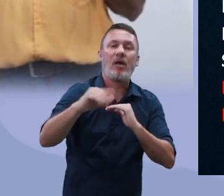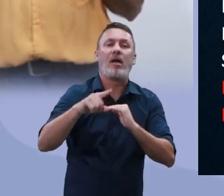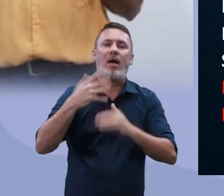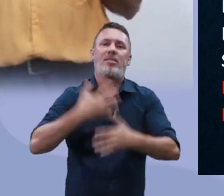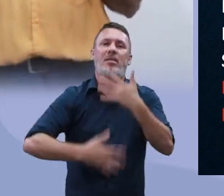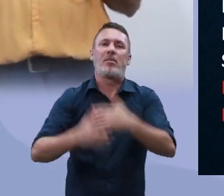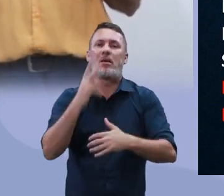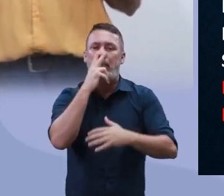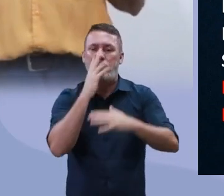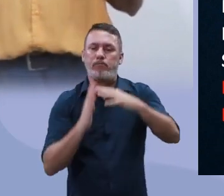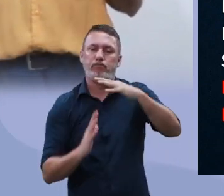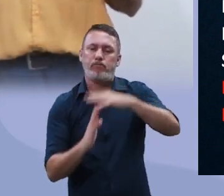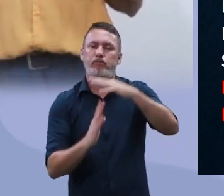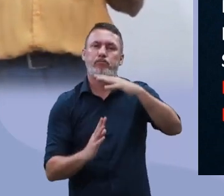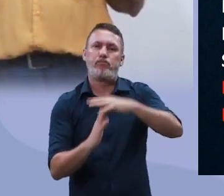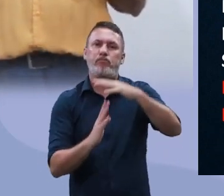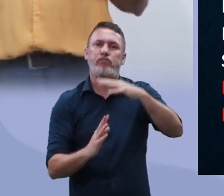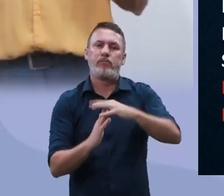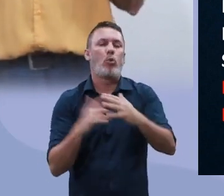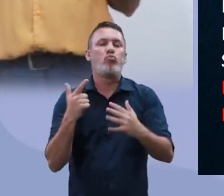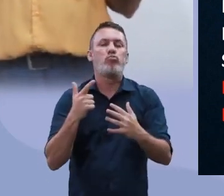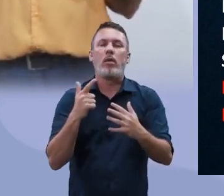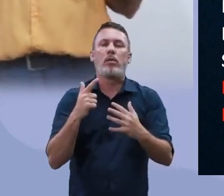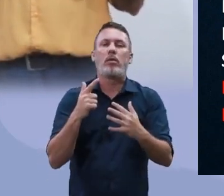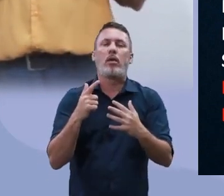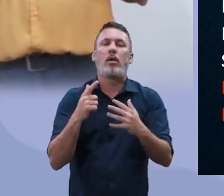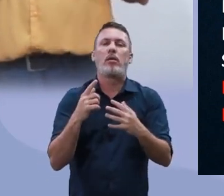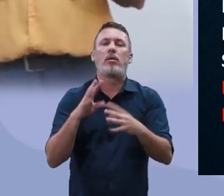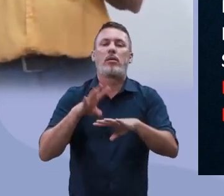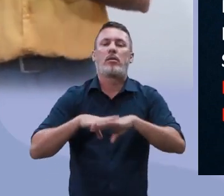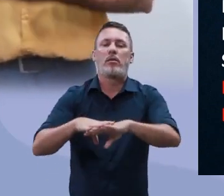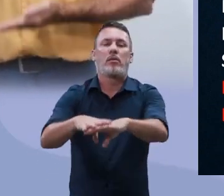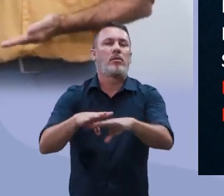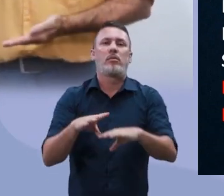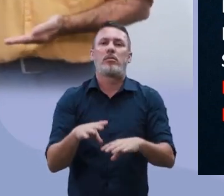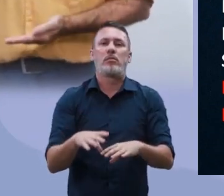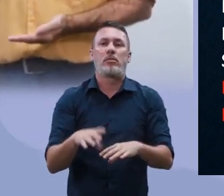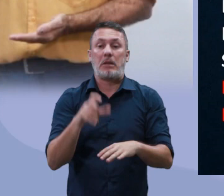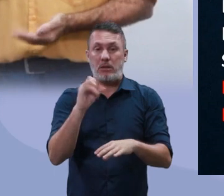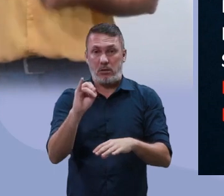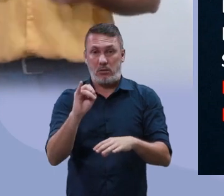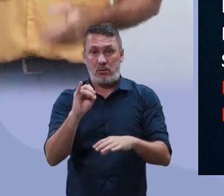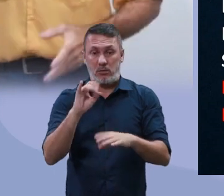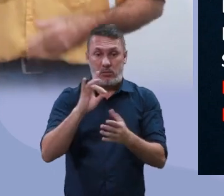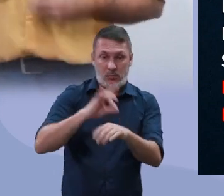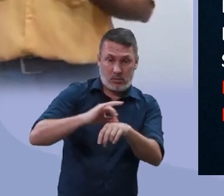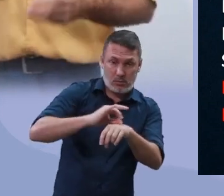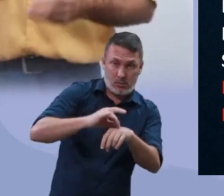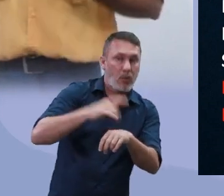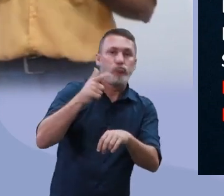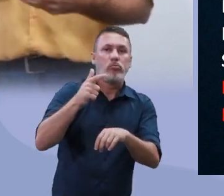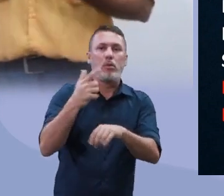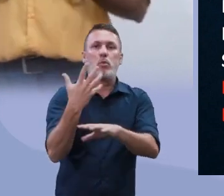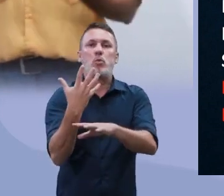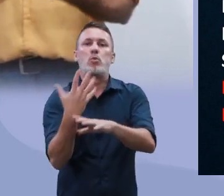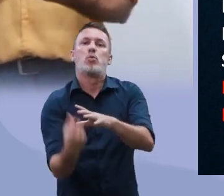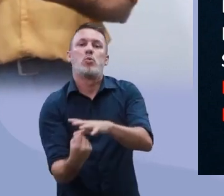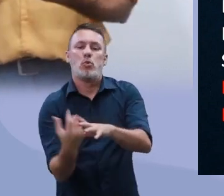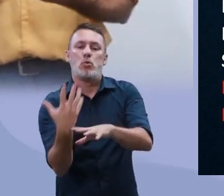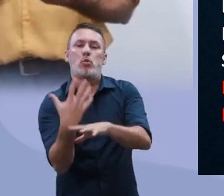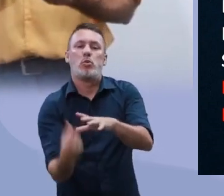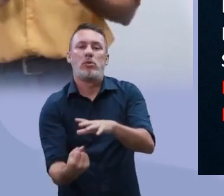ciclo hidrológico. O ciclo hidrológico sendo interrompido, não existe a infiltração. E aí essa água ela vai escoar de